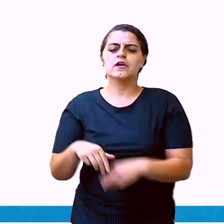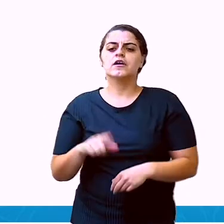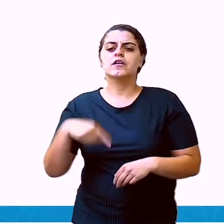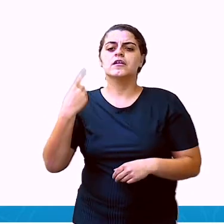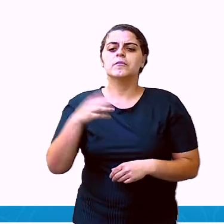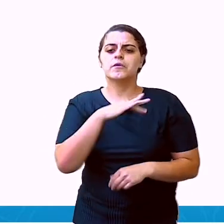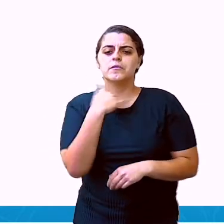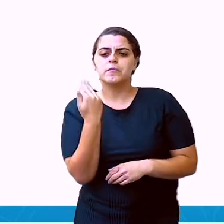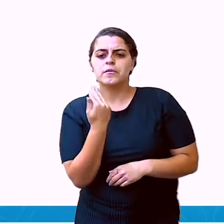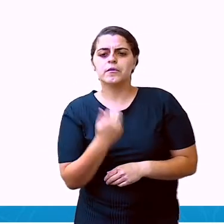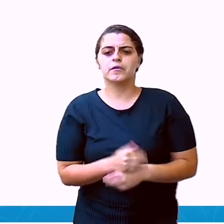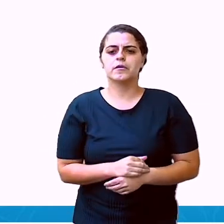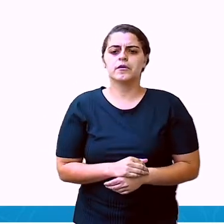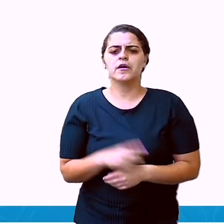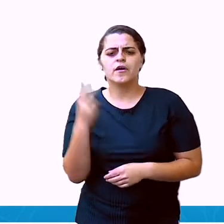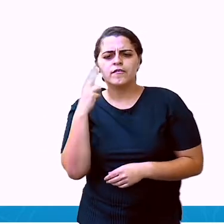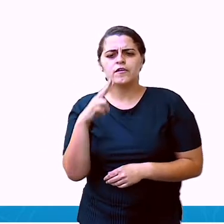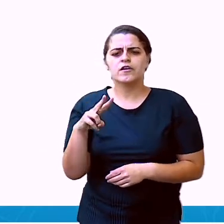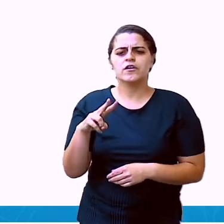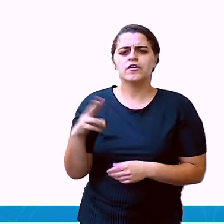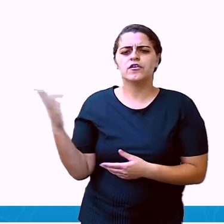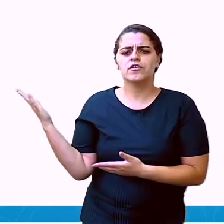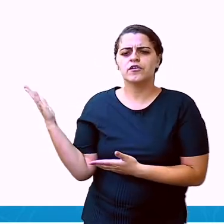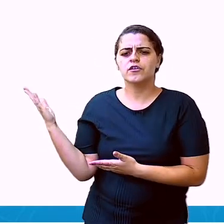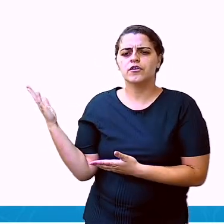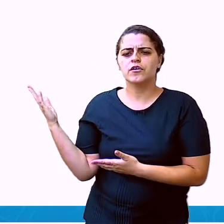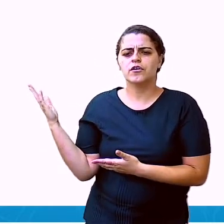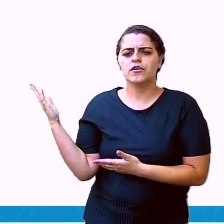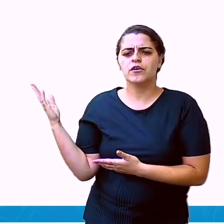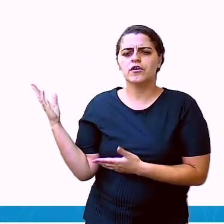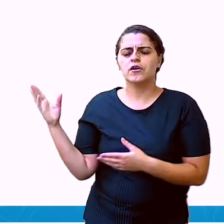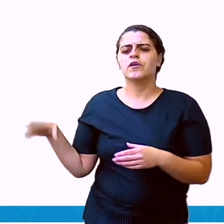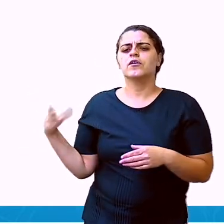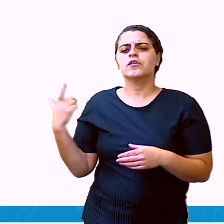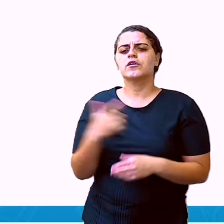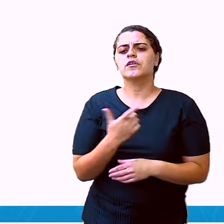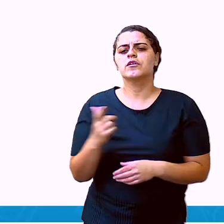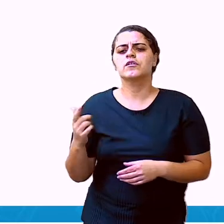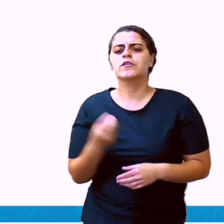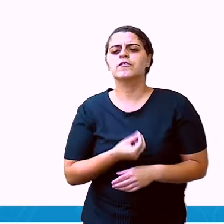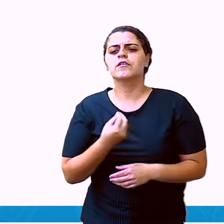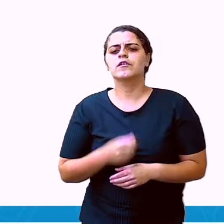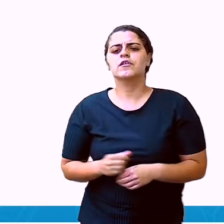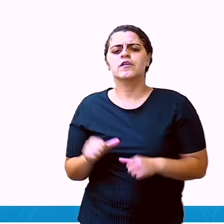morrem. Olha se está acontecendo isso com o componente não vivo.